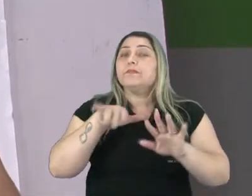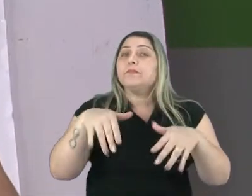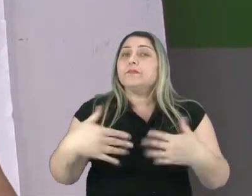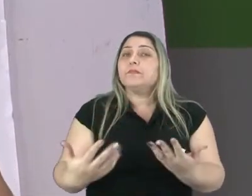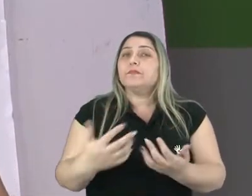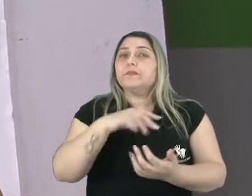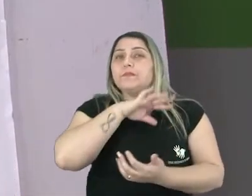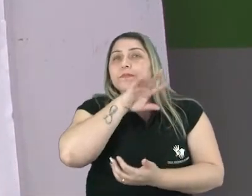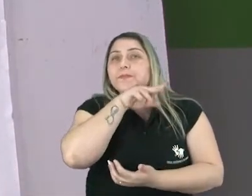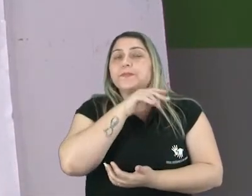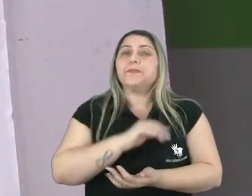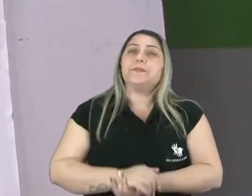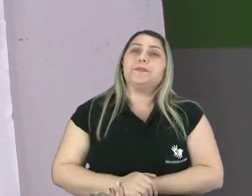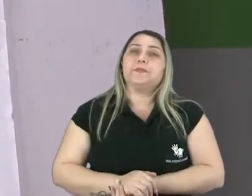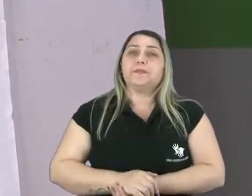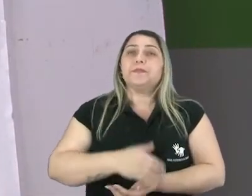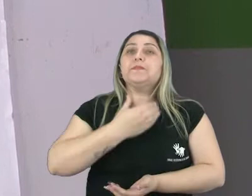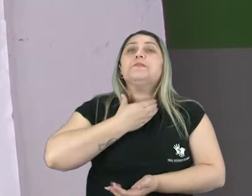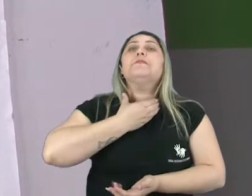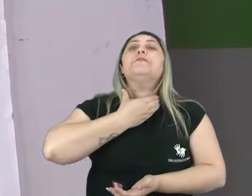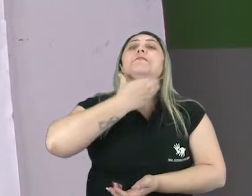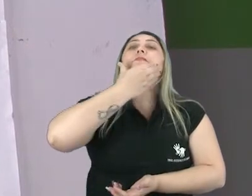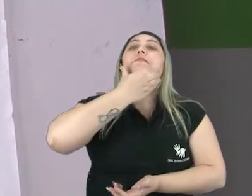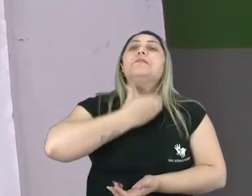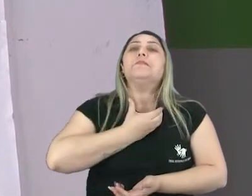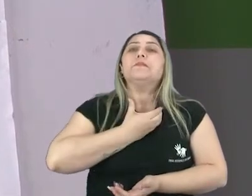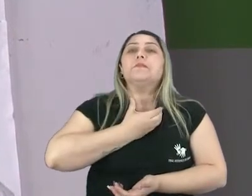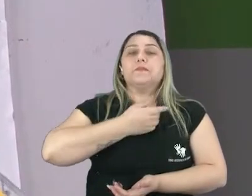são os animais? A girafa,